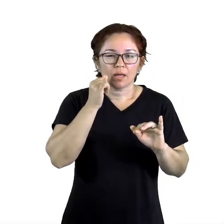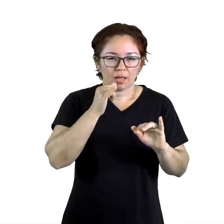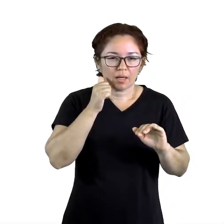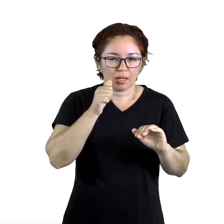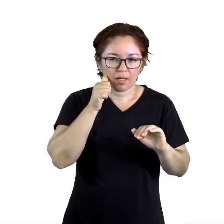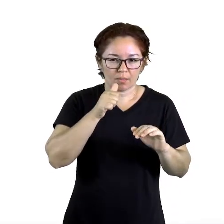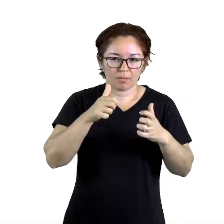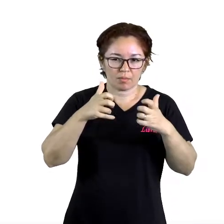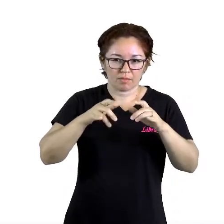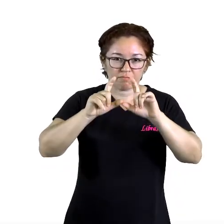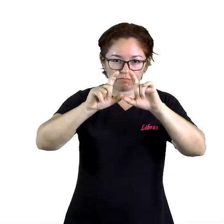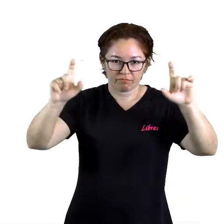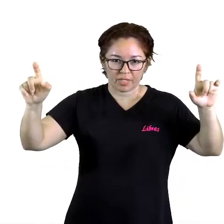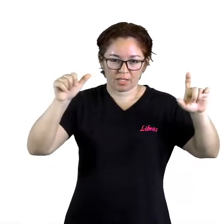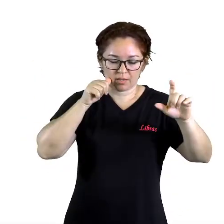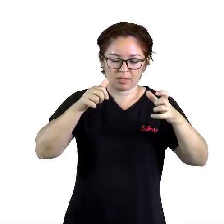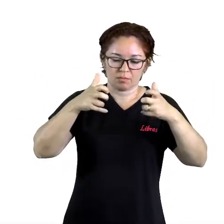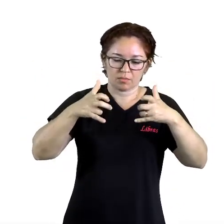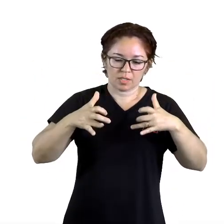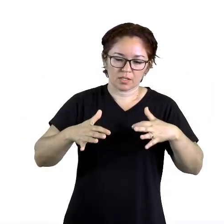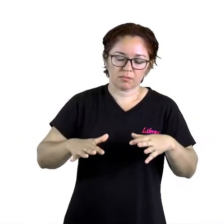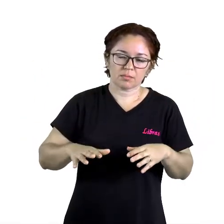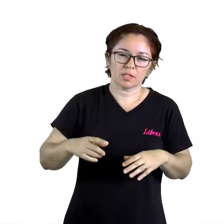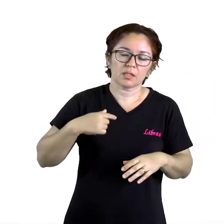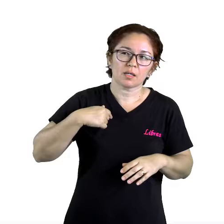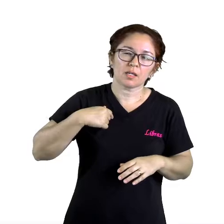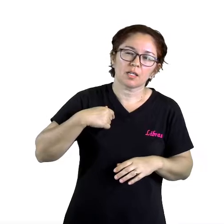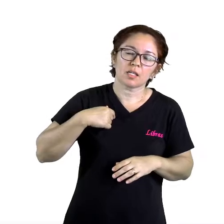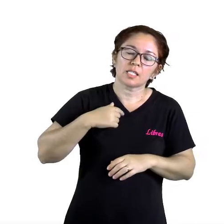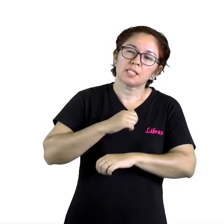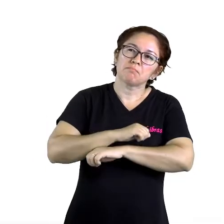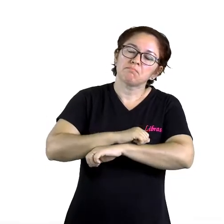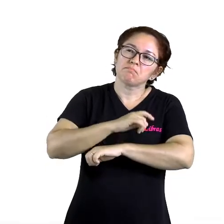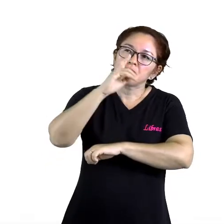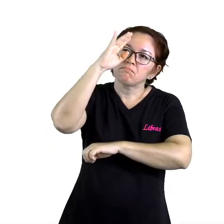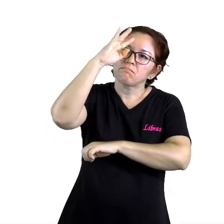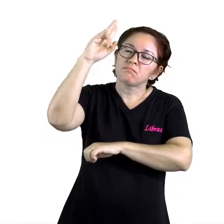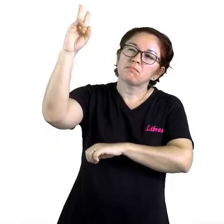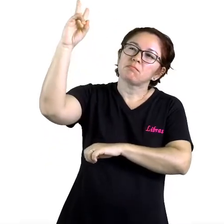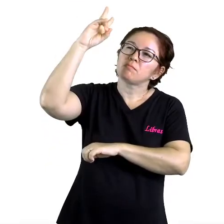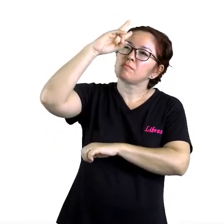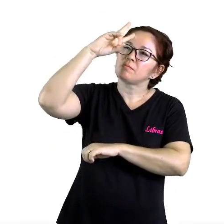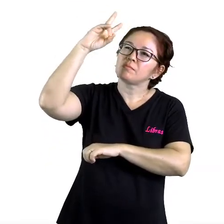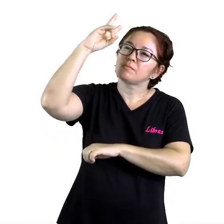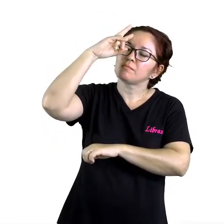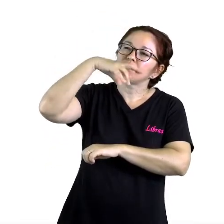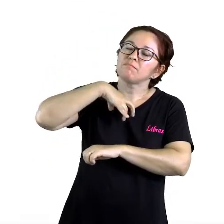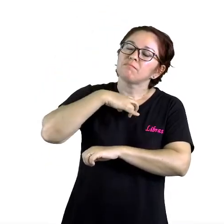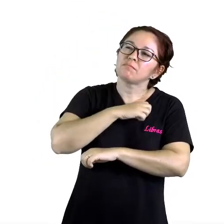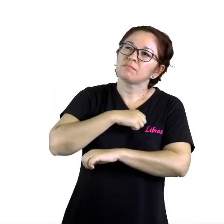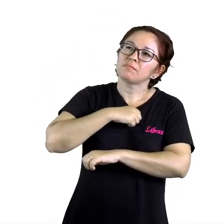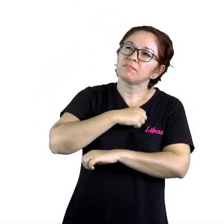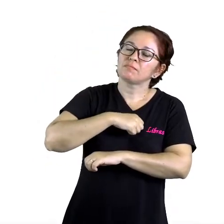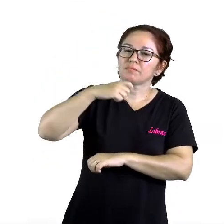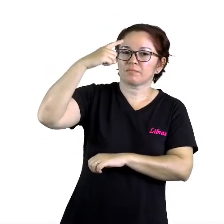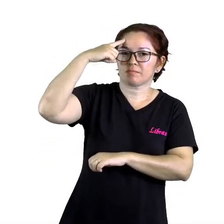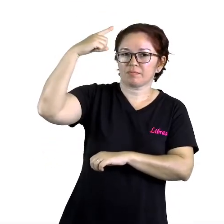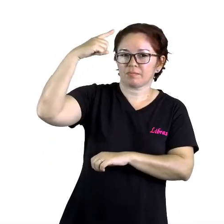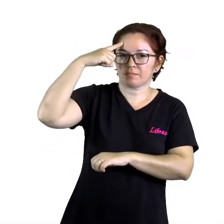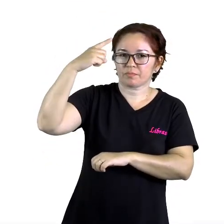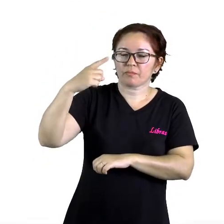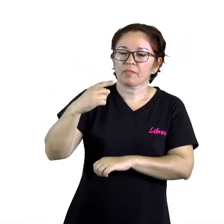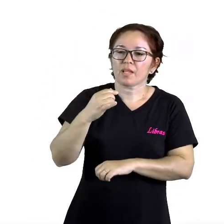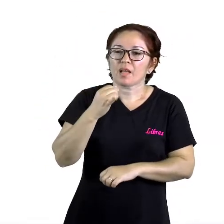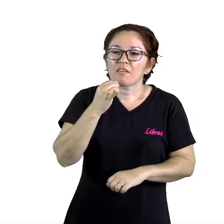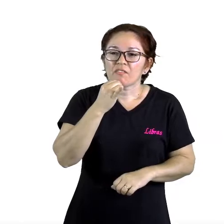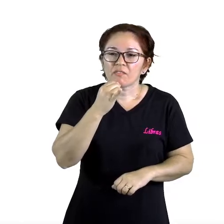verbo significativo, é um verbo de ação. Invadir é uma ação. Então, invadiu o quê?